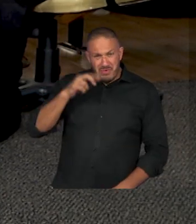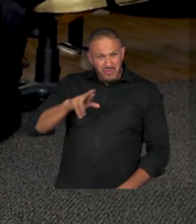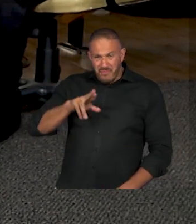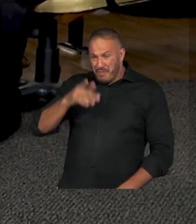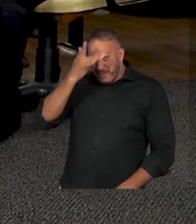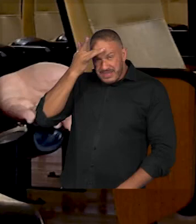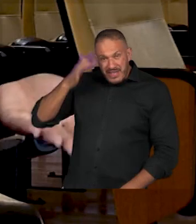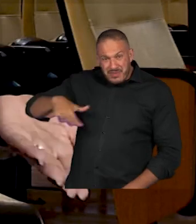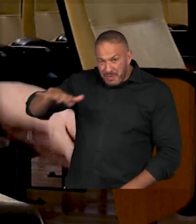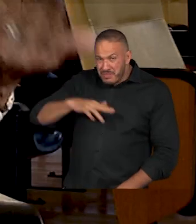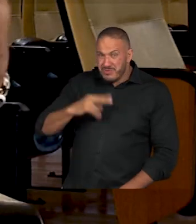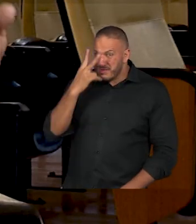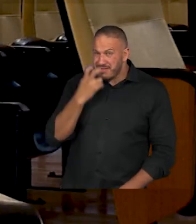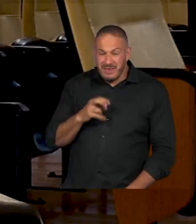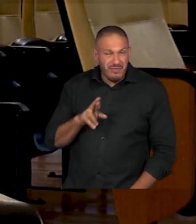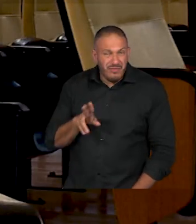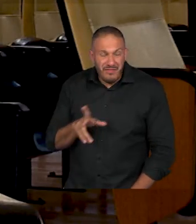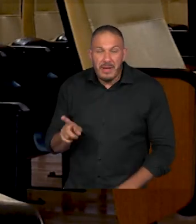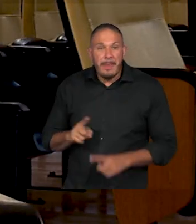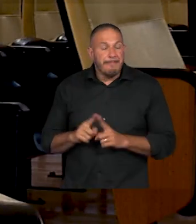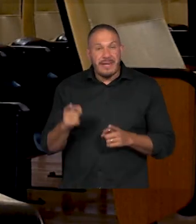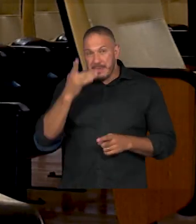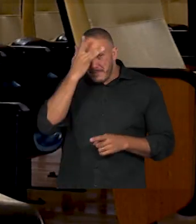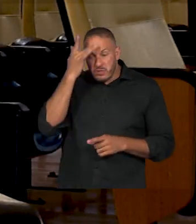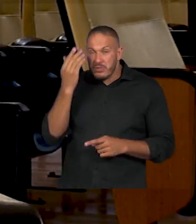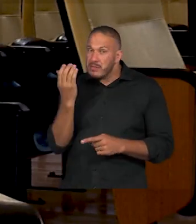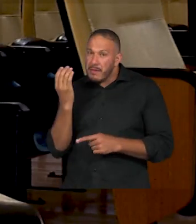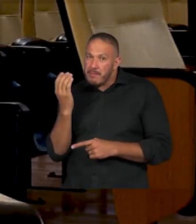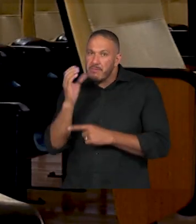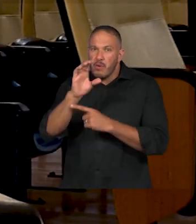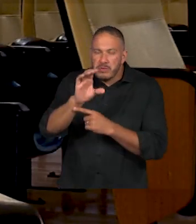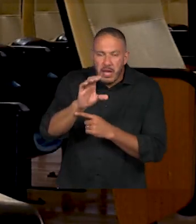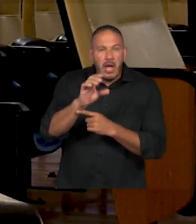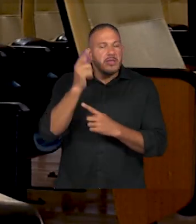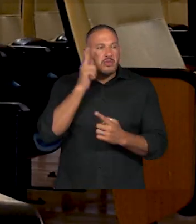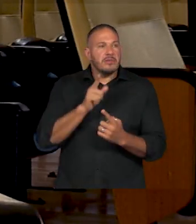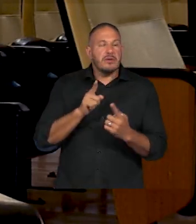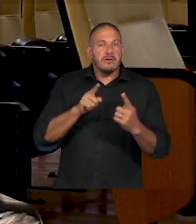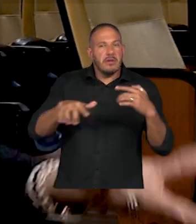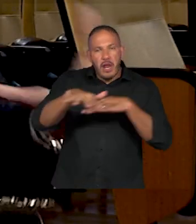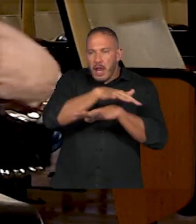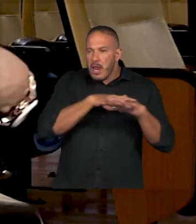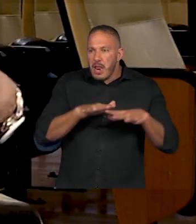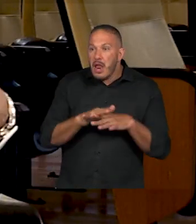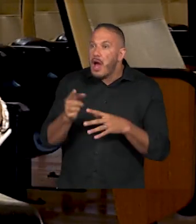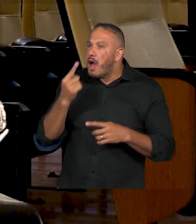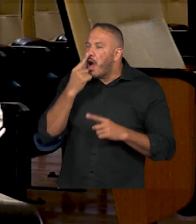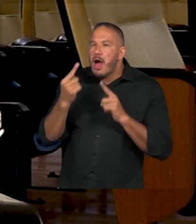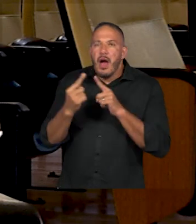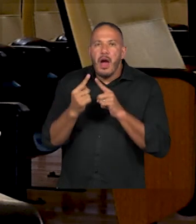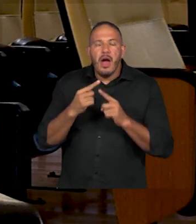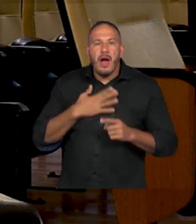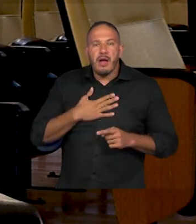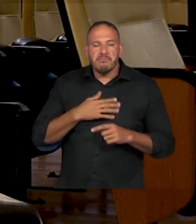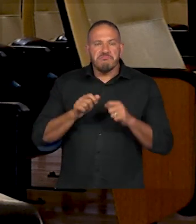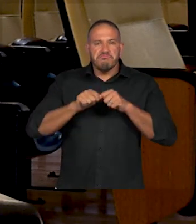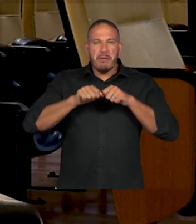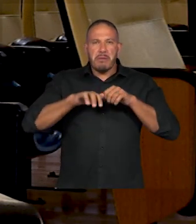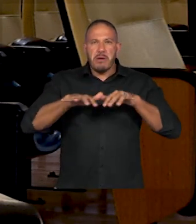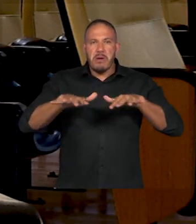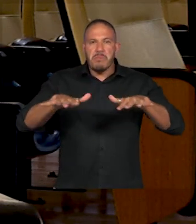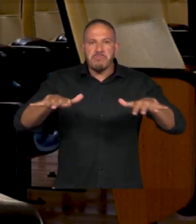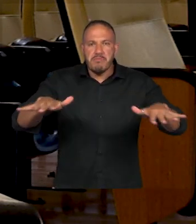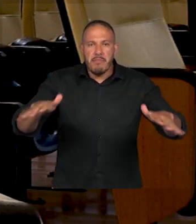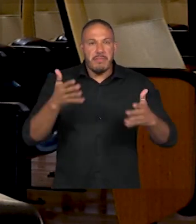cego. Mas só da pessoa fazer uma postagem de atender aquele público, teve esse alcance.